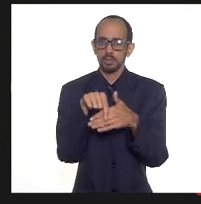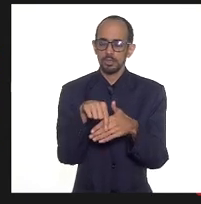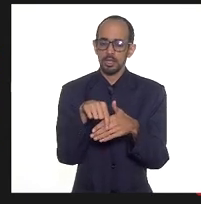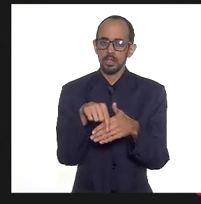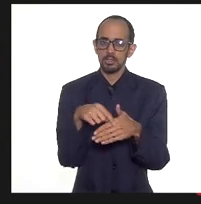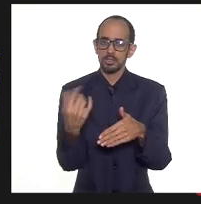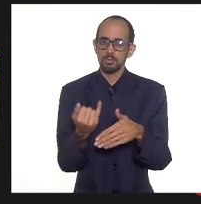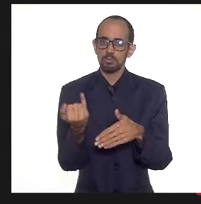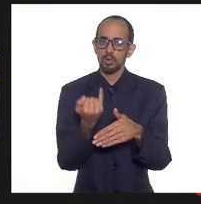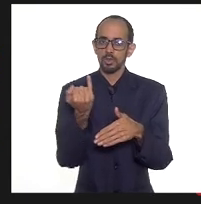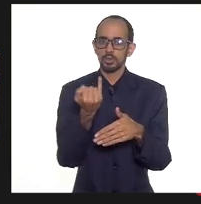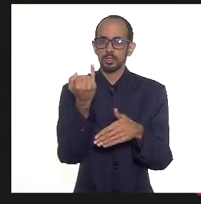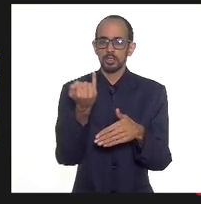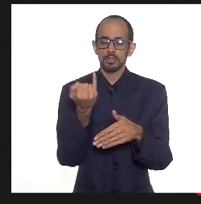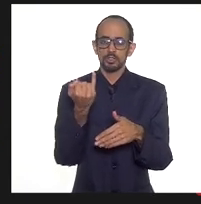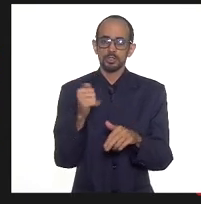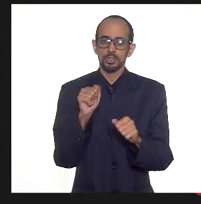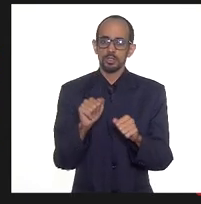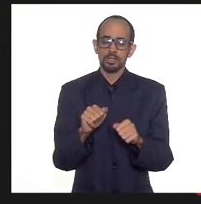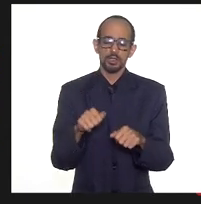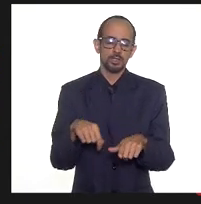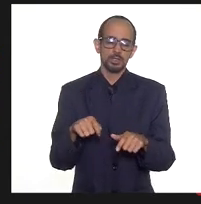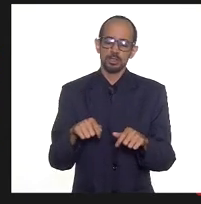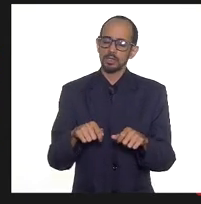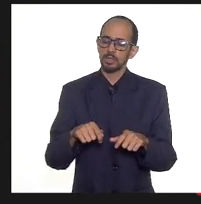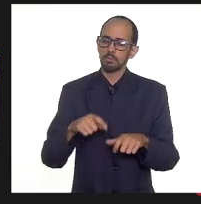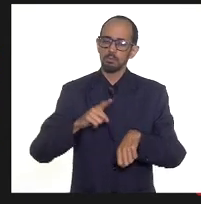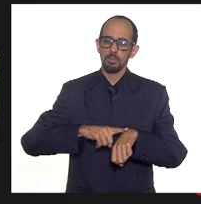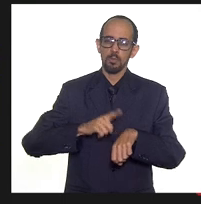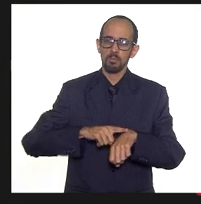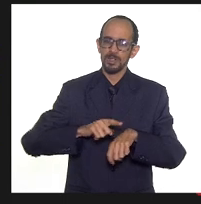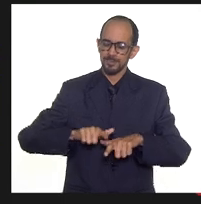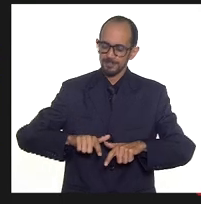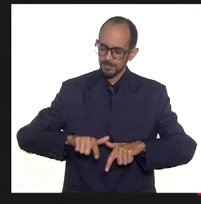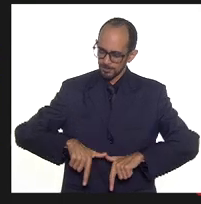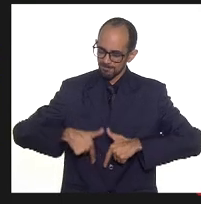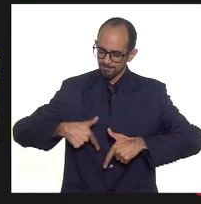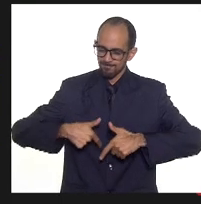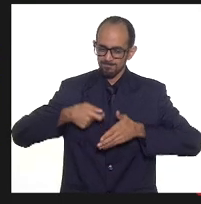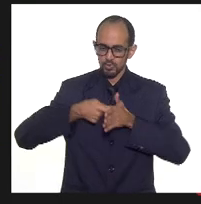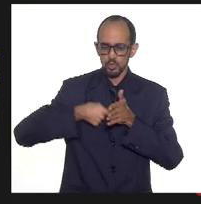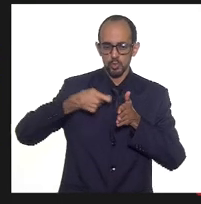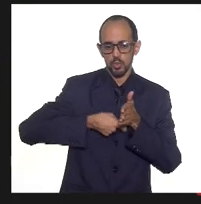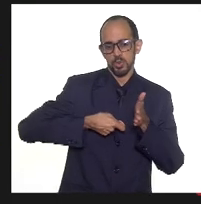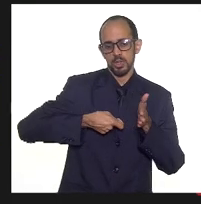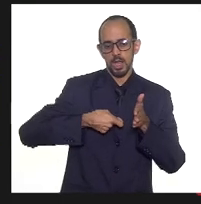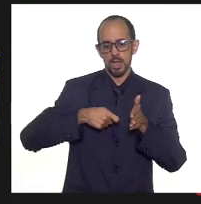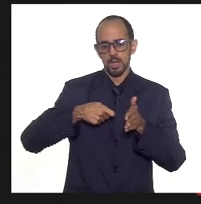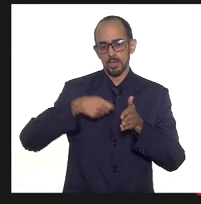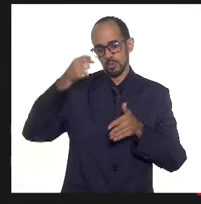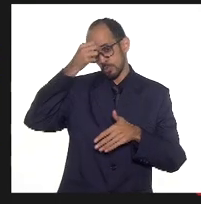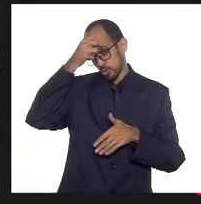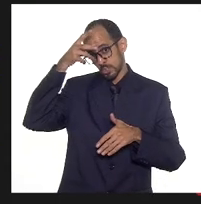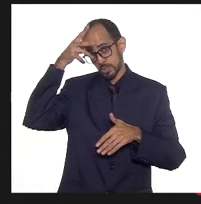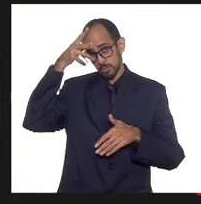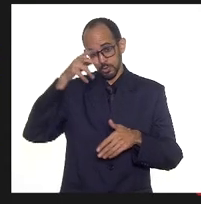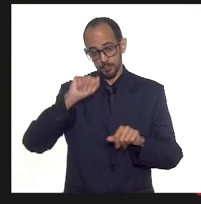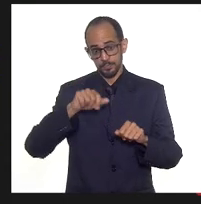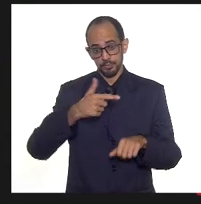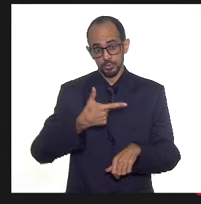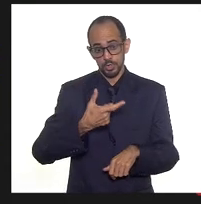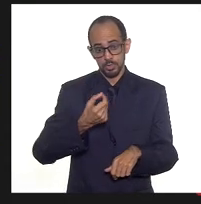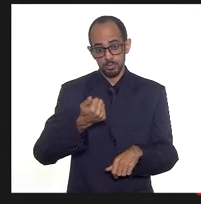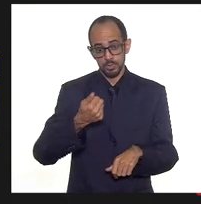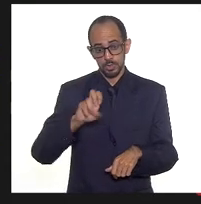dentro desse processo de resistência no município. Então, em 2015,